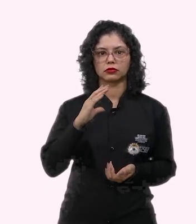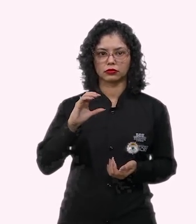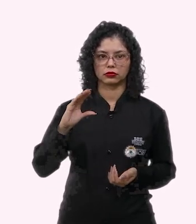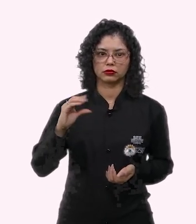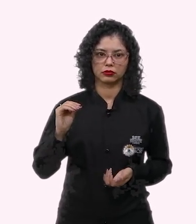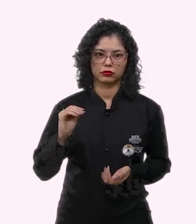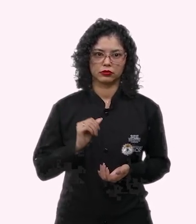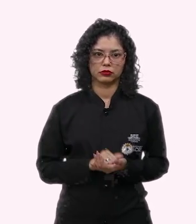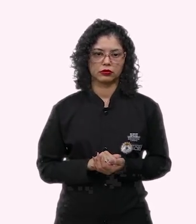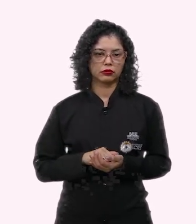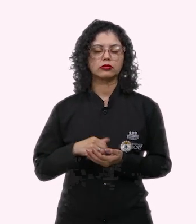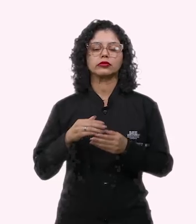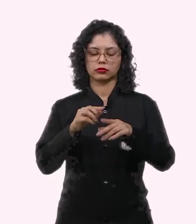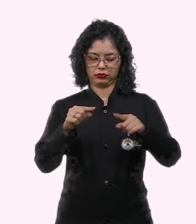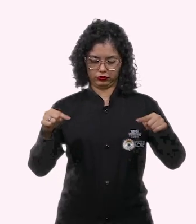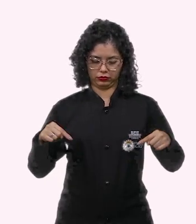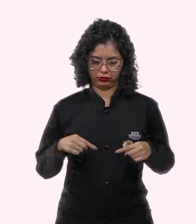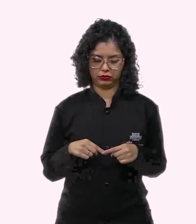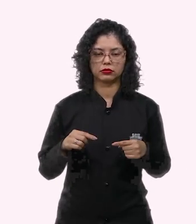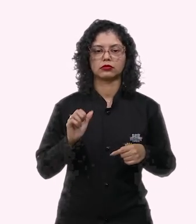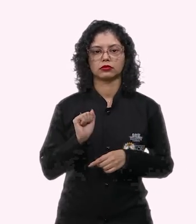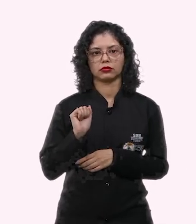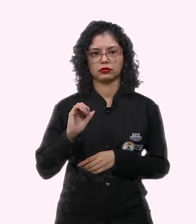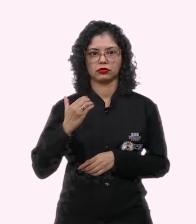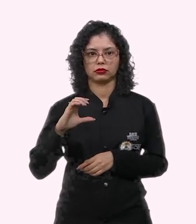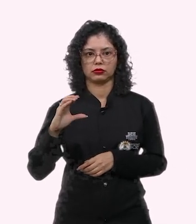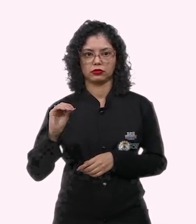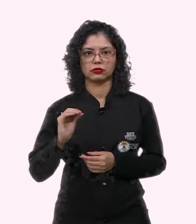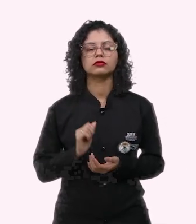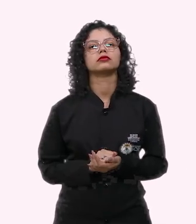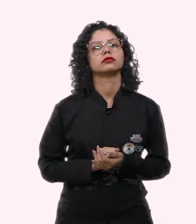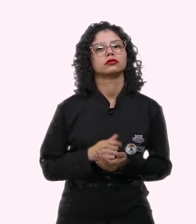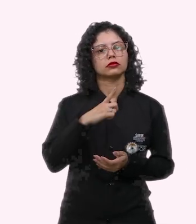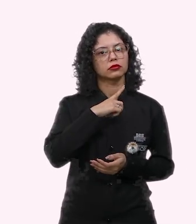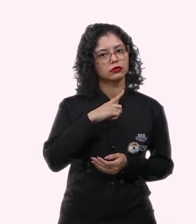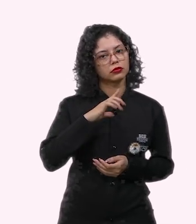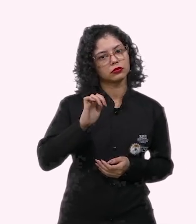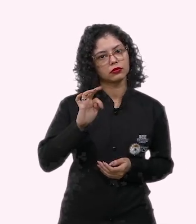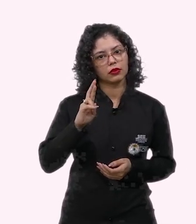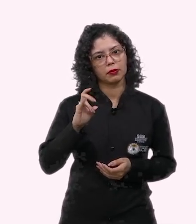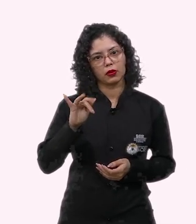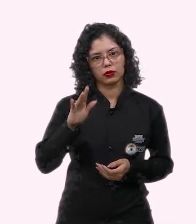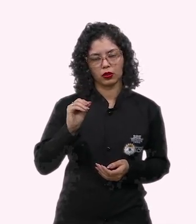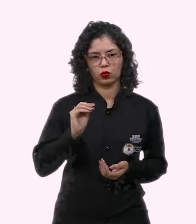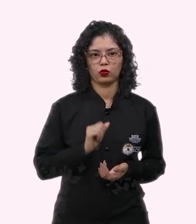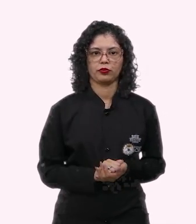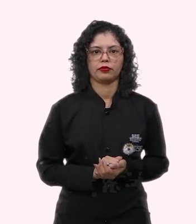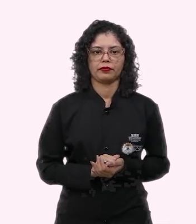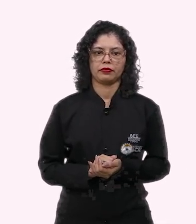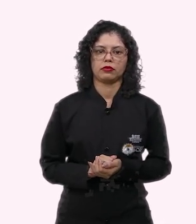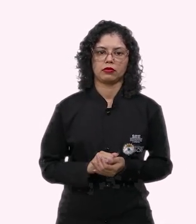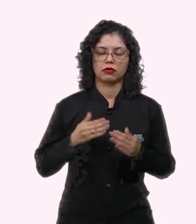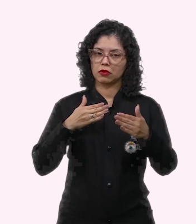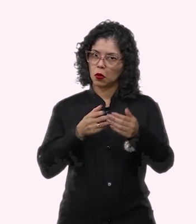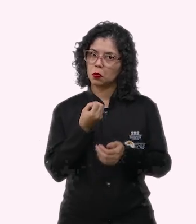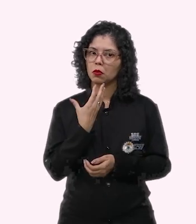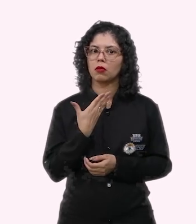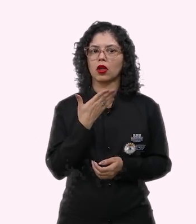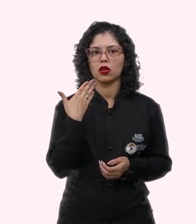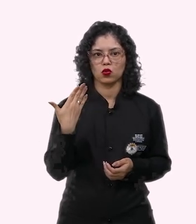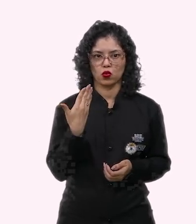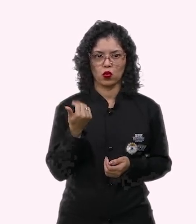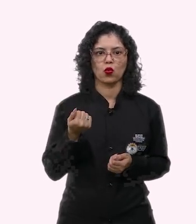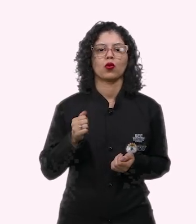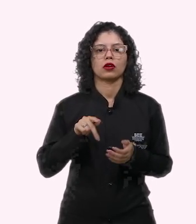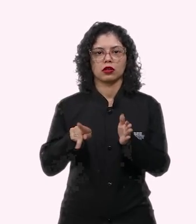esmaltado, que vai ser panelas de aço, né, com revestimento esmaltado. Ela também vai ser ali compatível com